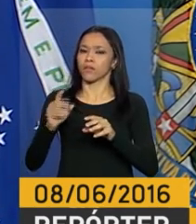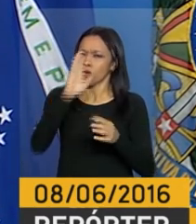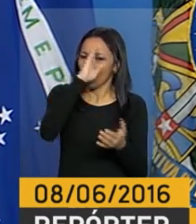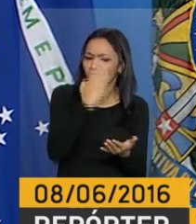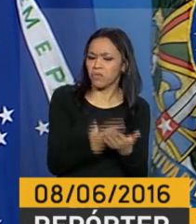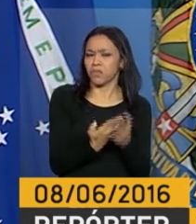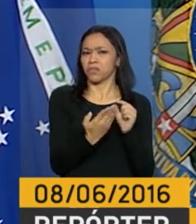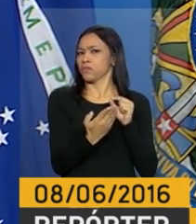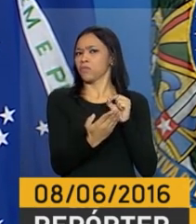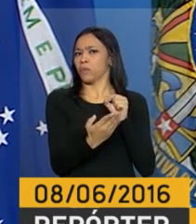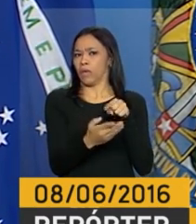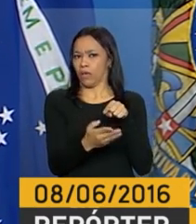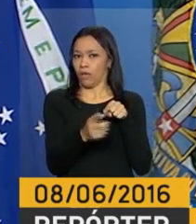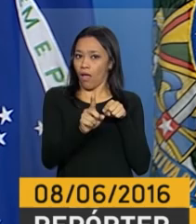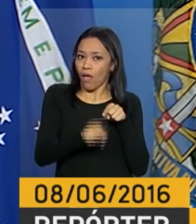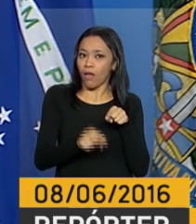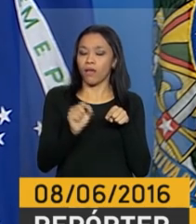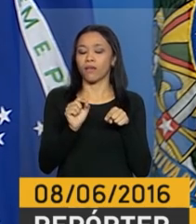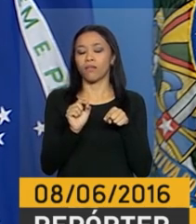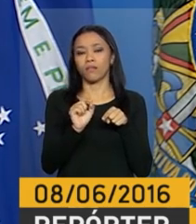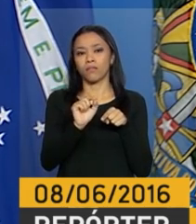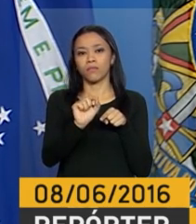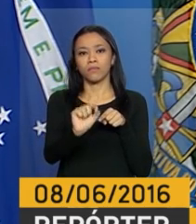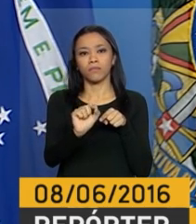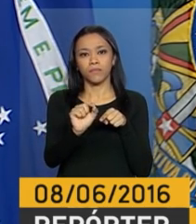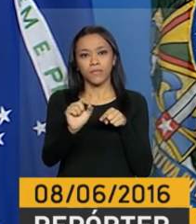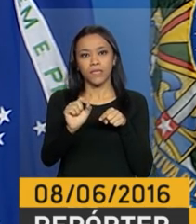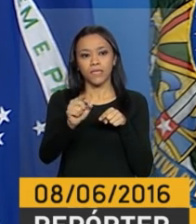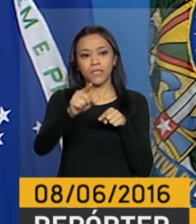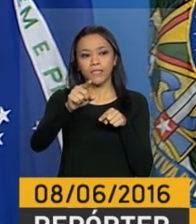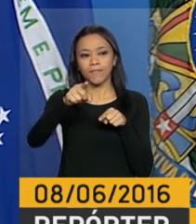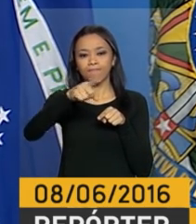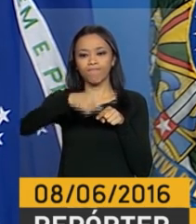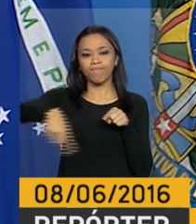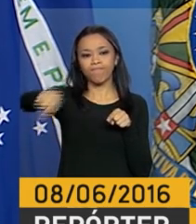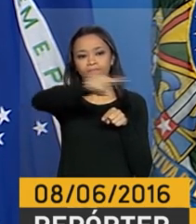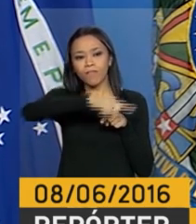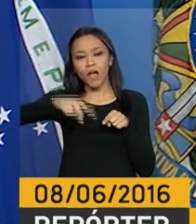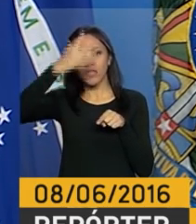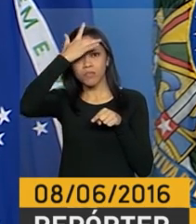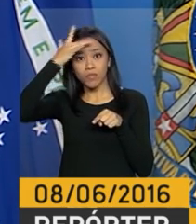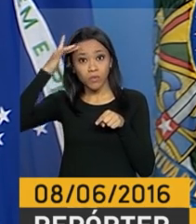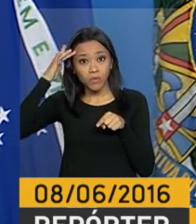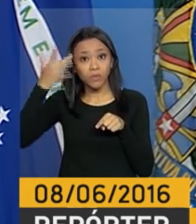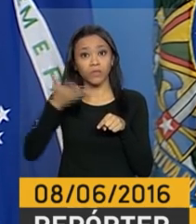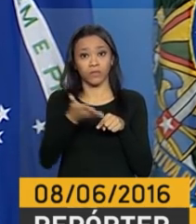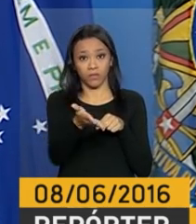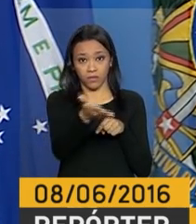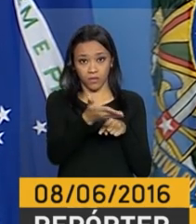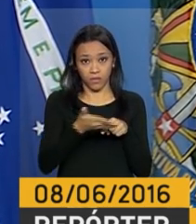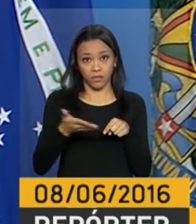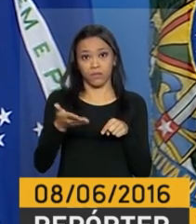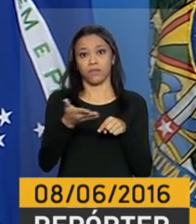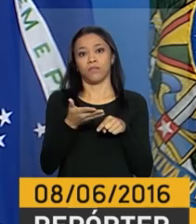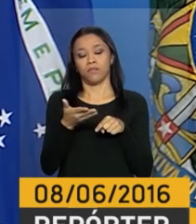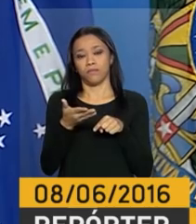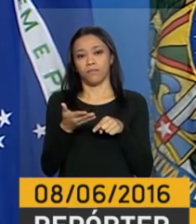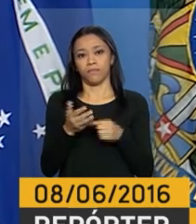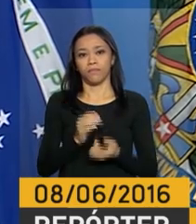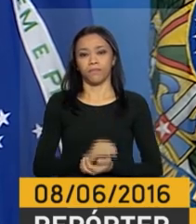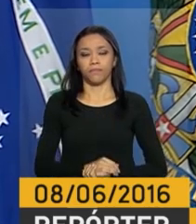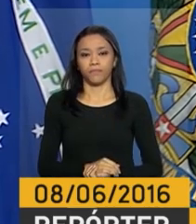significa a possibilidade das pessoas afiançar uma